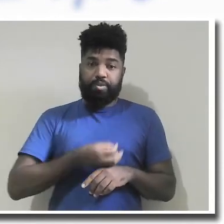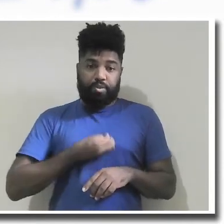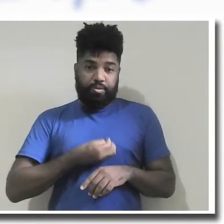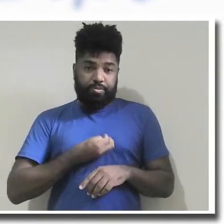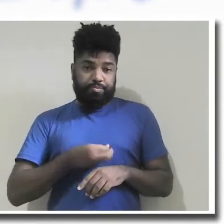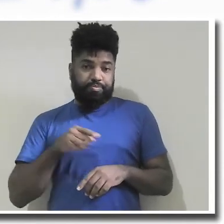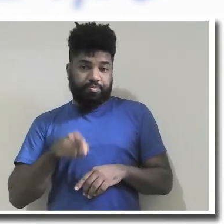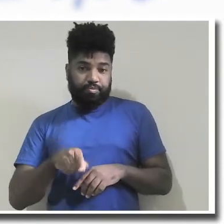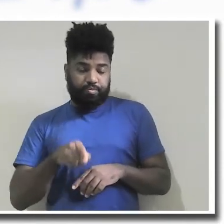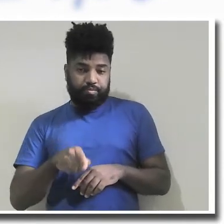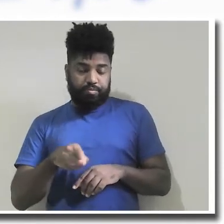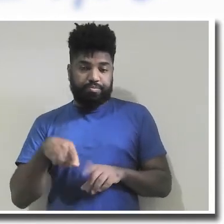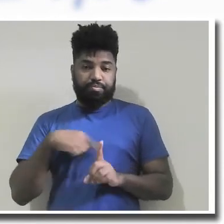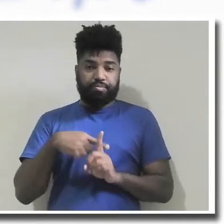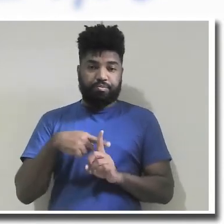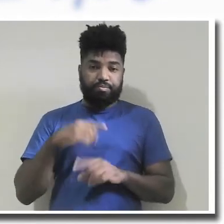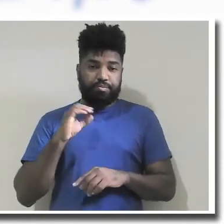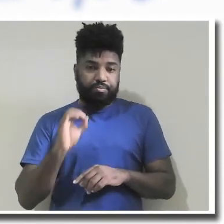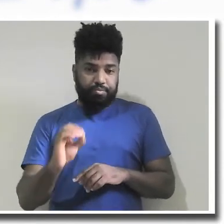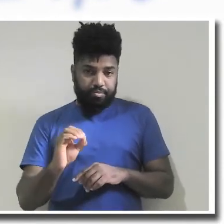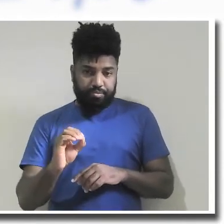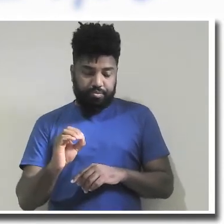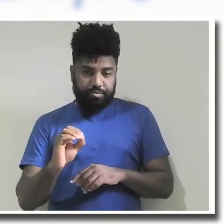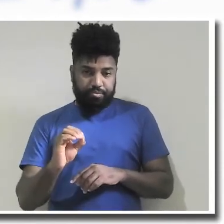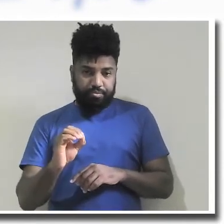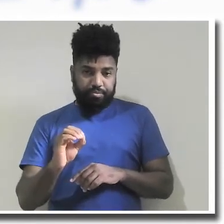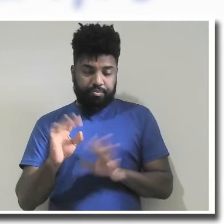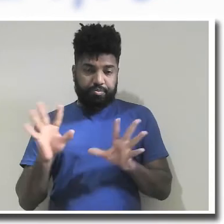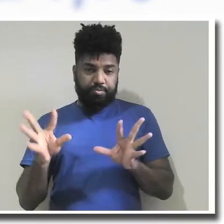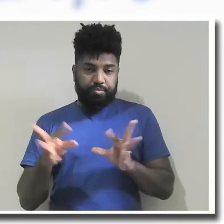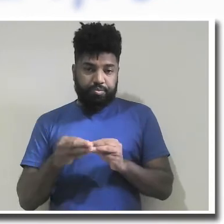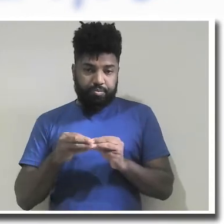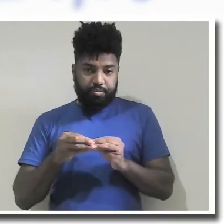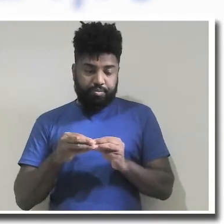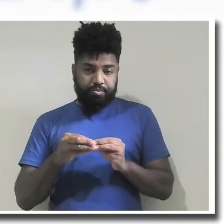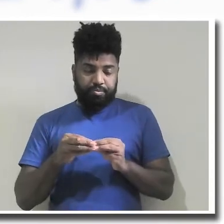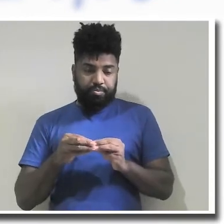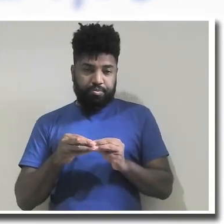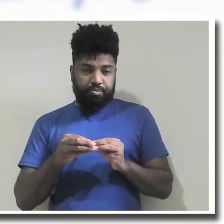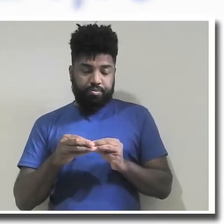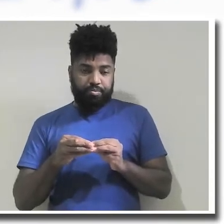mais zero é igual